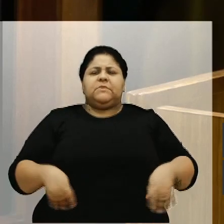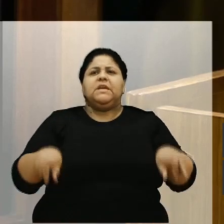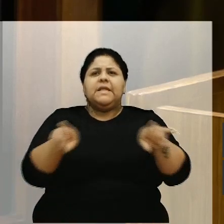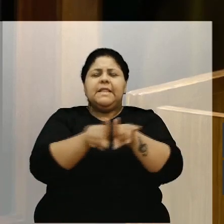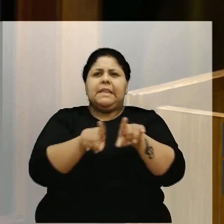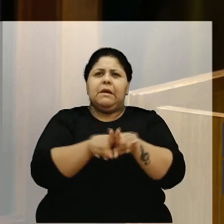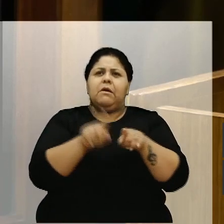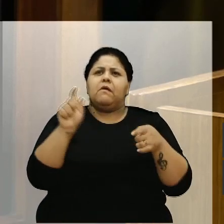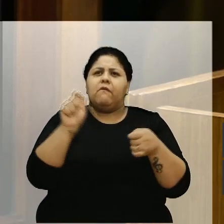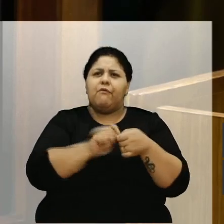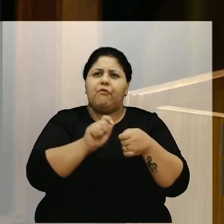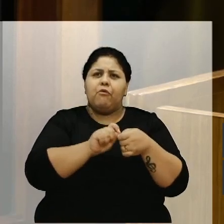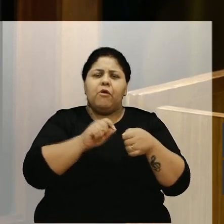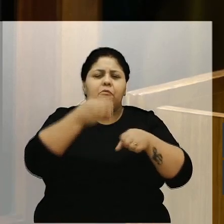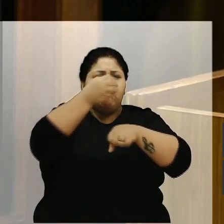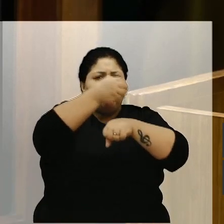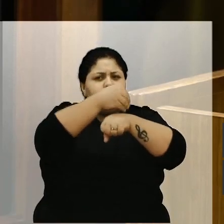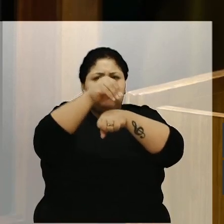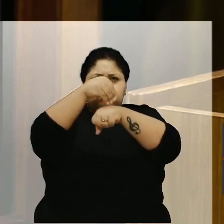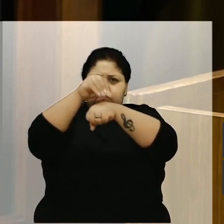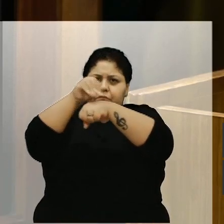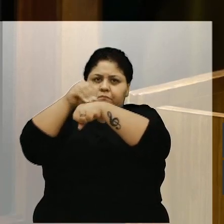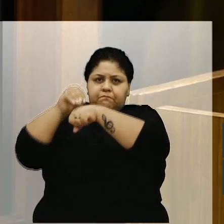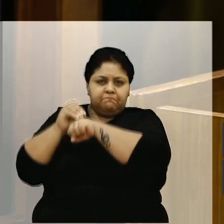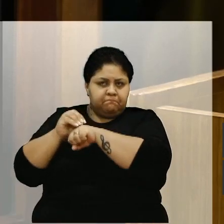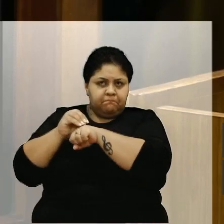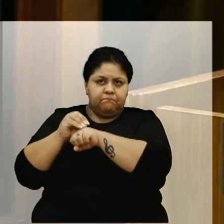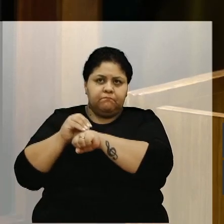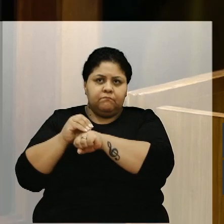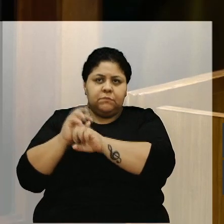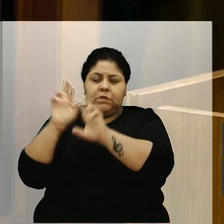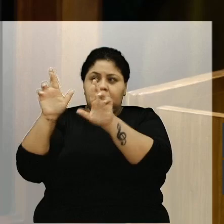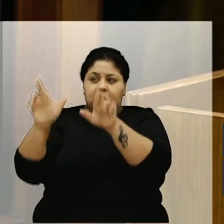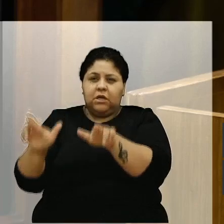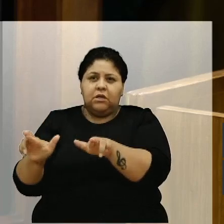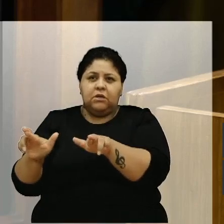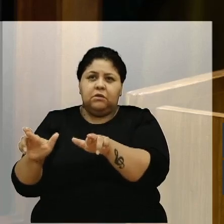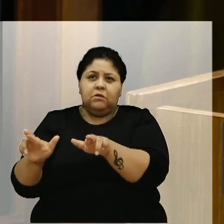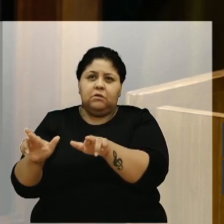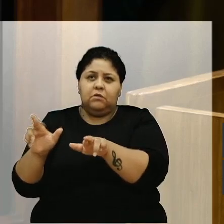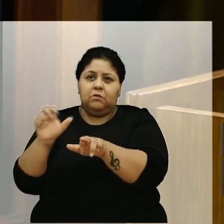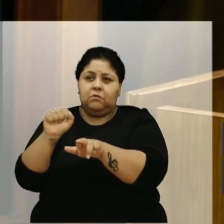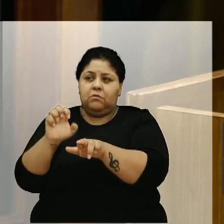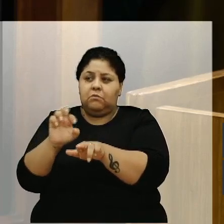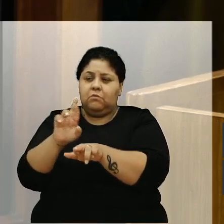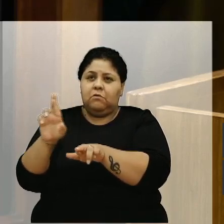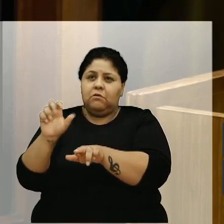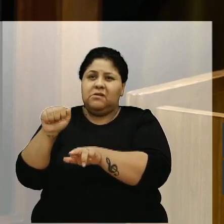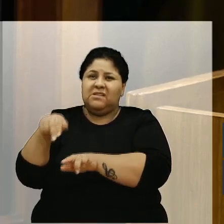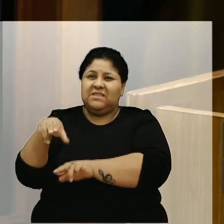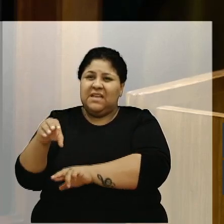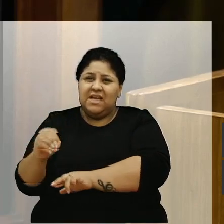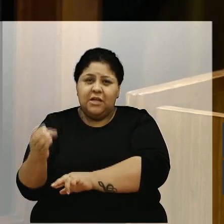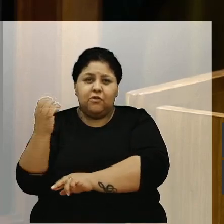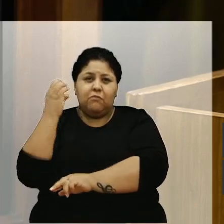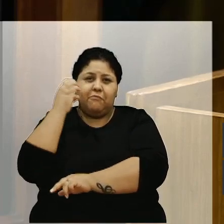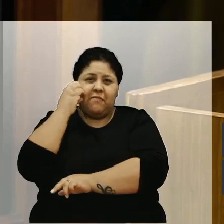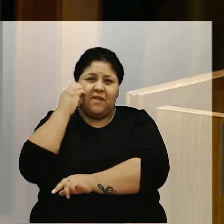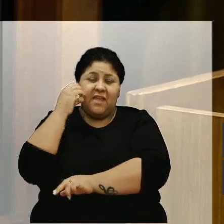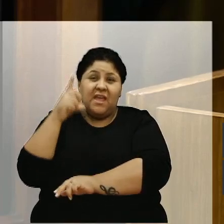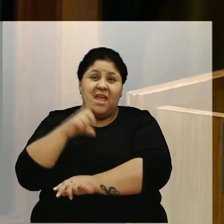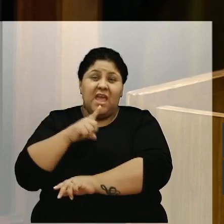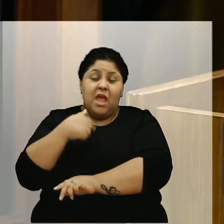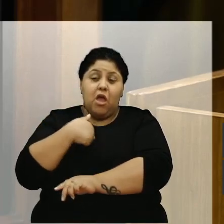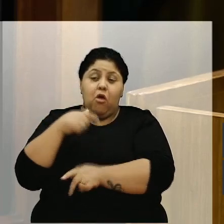feito muita indicação. A região ali do Serrano, região na REC, eu tenho